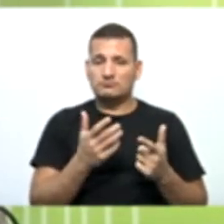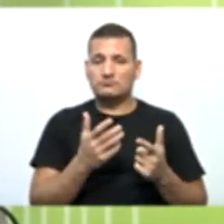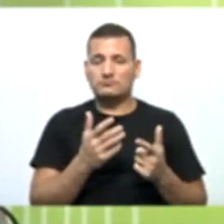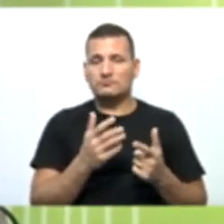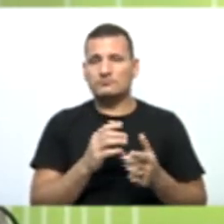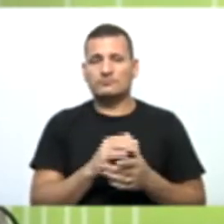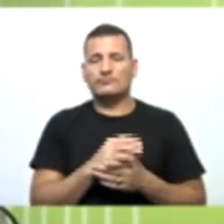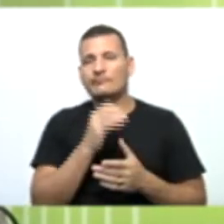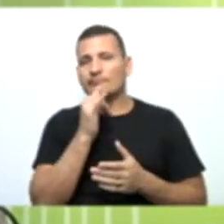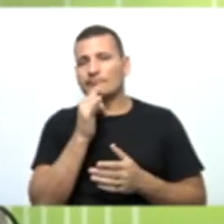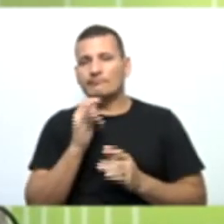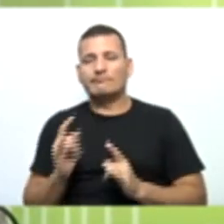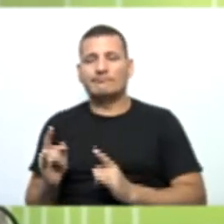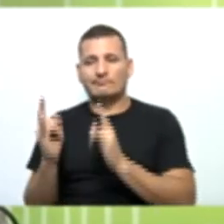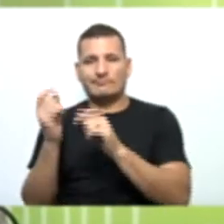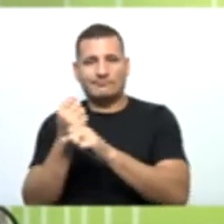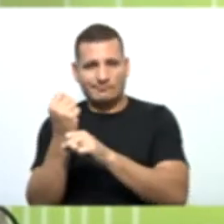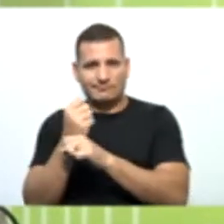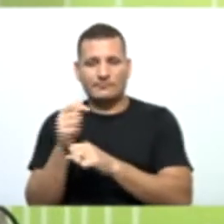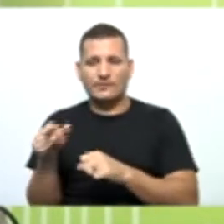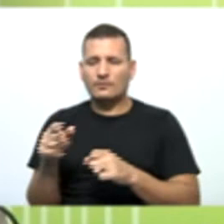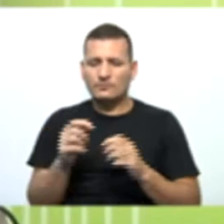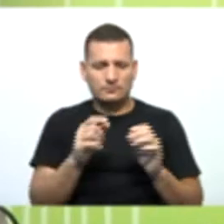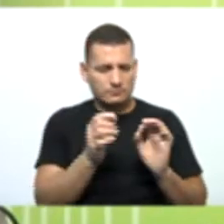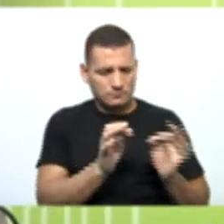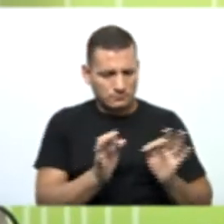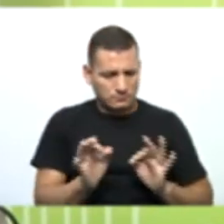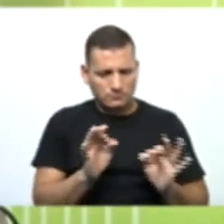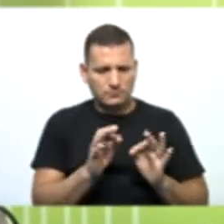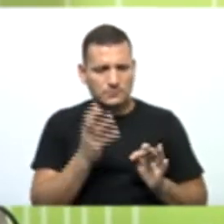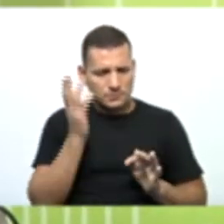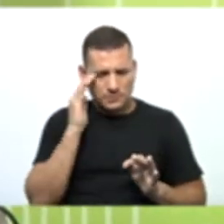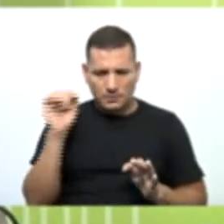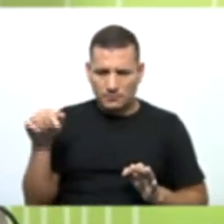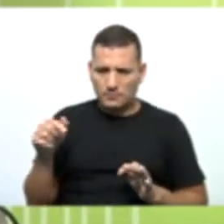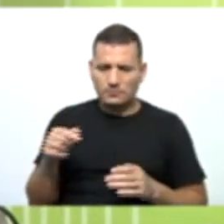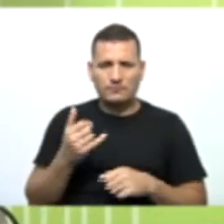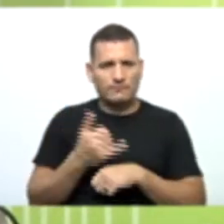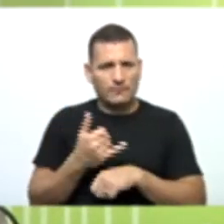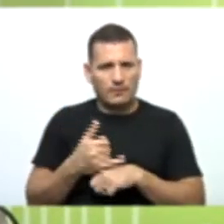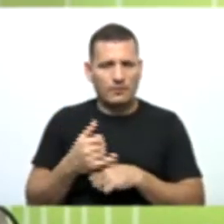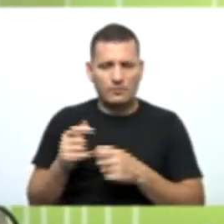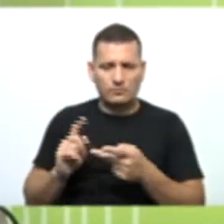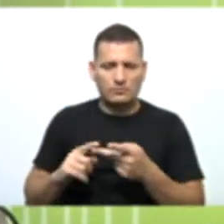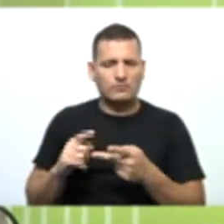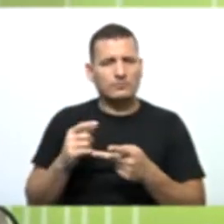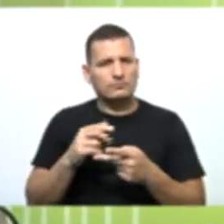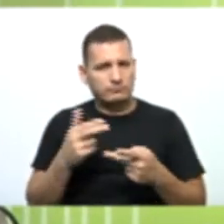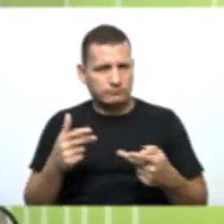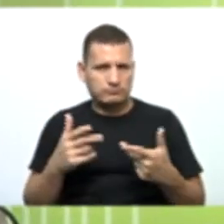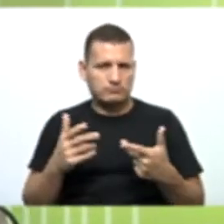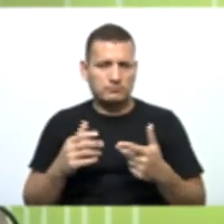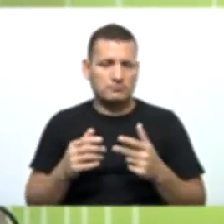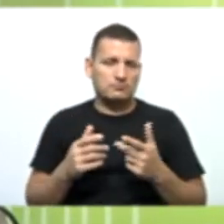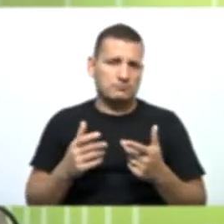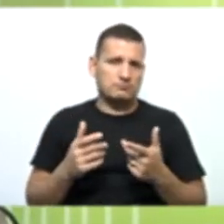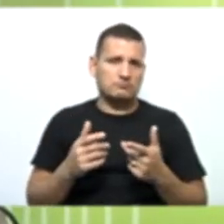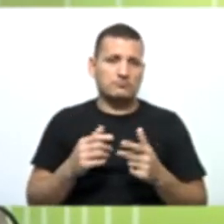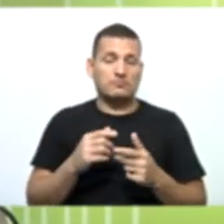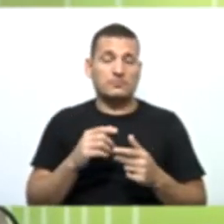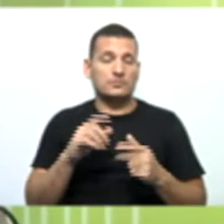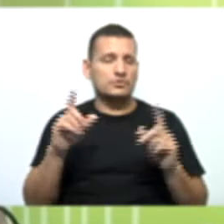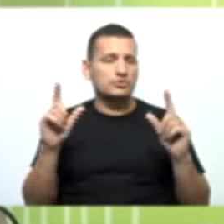quantos cimentos vai utilizar, quantos ferros vai utilizar, não vai ter problema no final. Pode ser, mas você minimizou, né? Você conseguiu